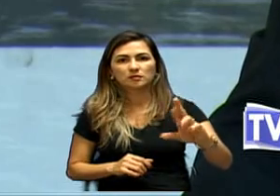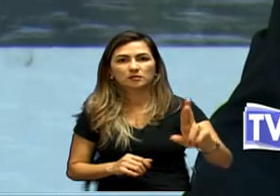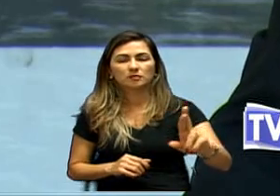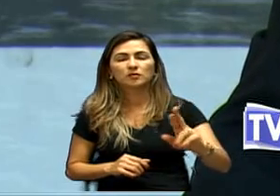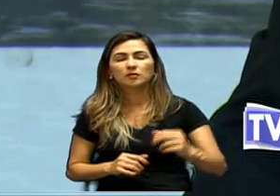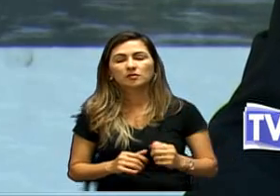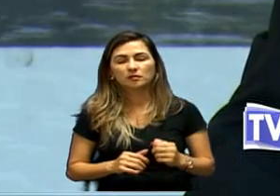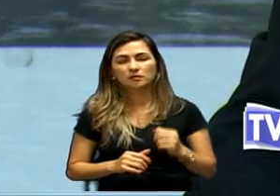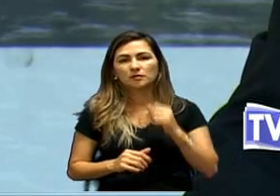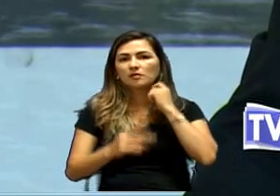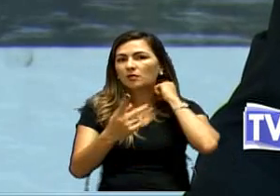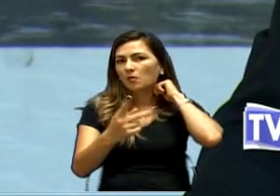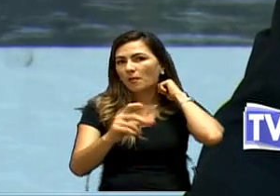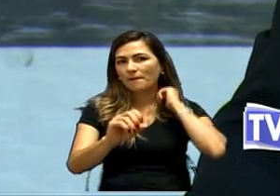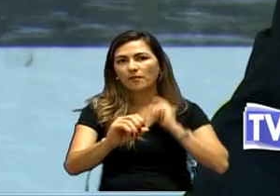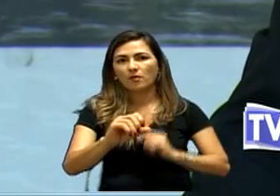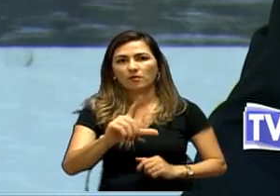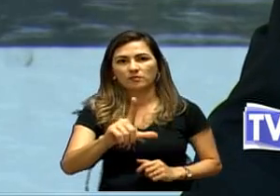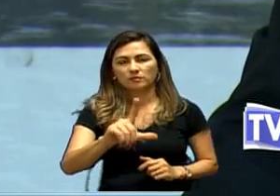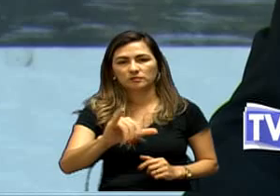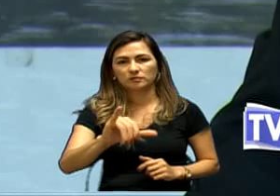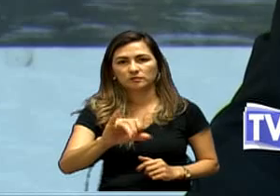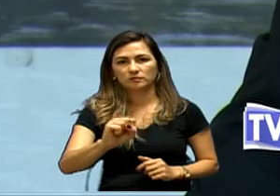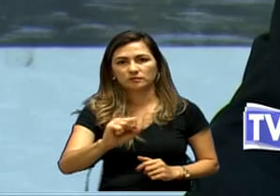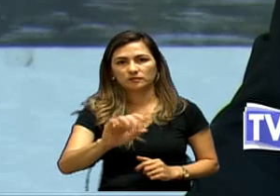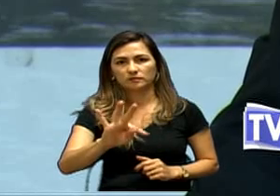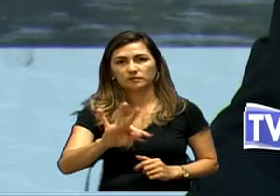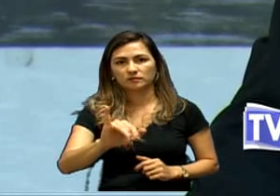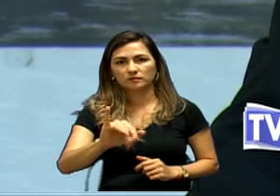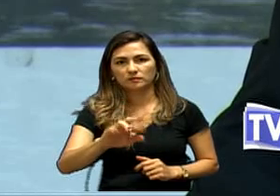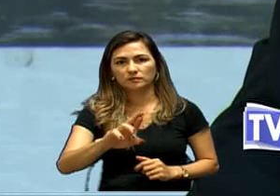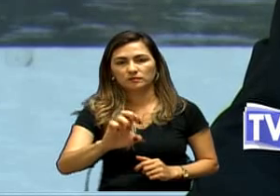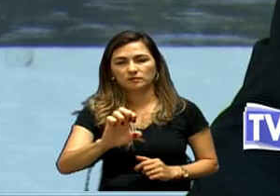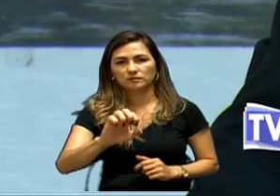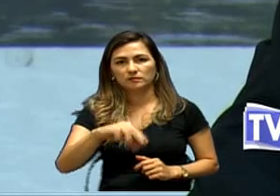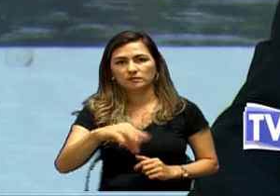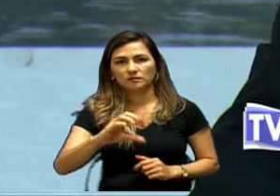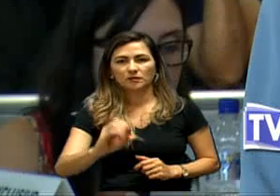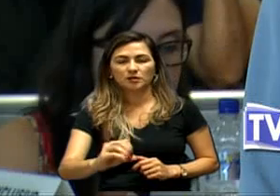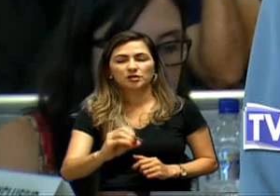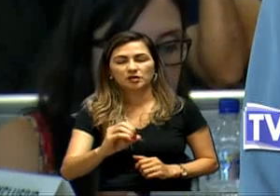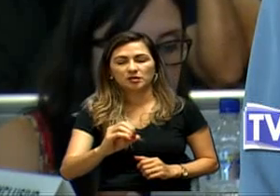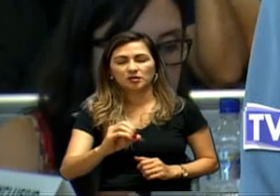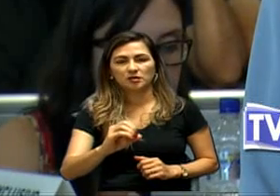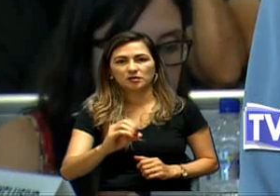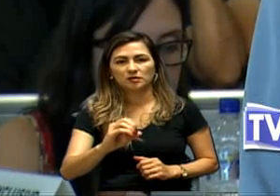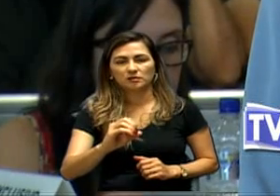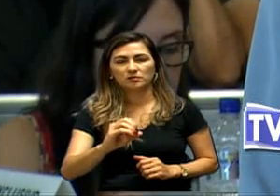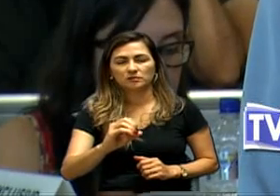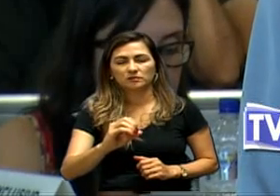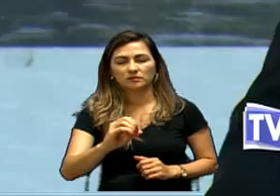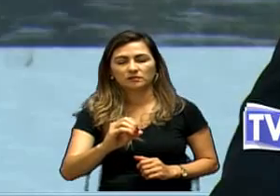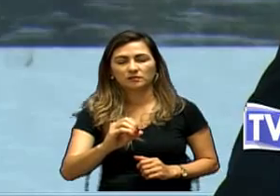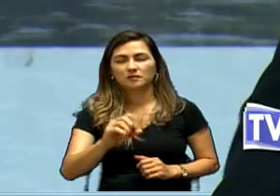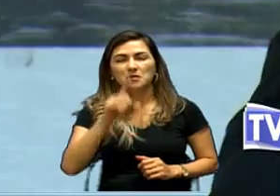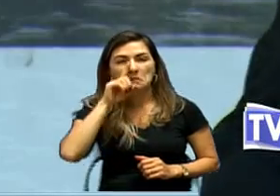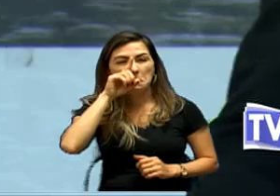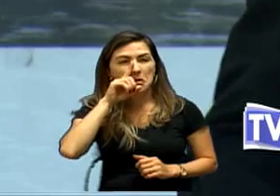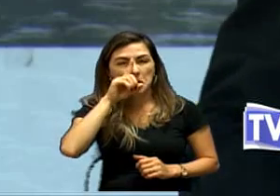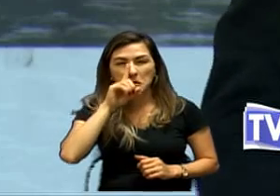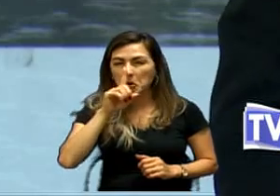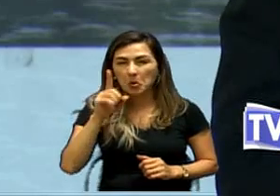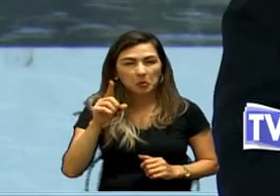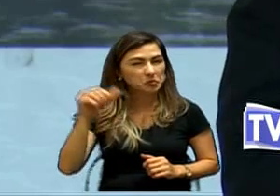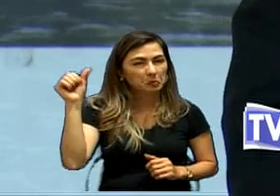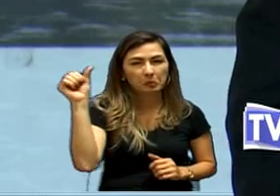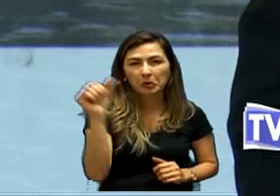à base de poliestireno para aquecer qualquer tipo de produto. Que é o número 5 e 6. Que é o